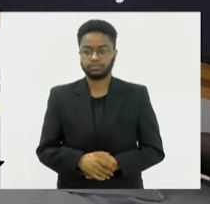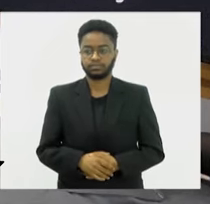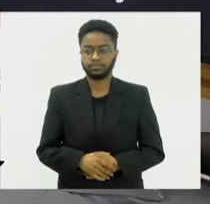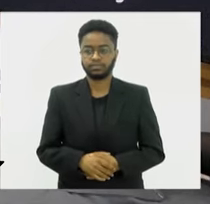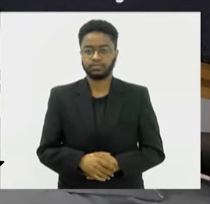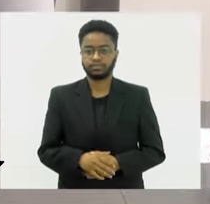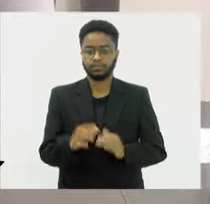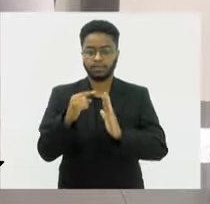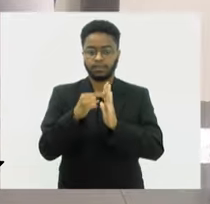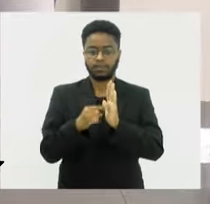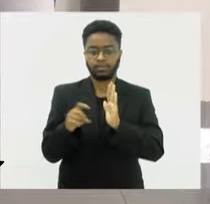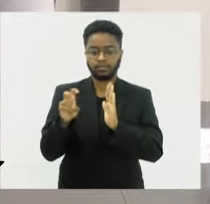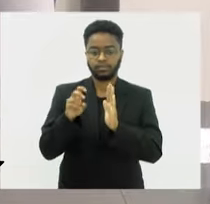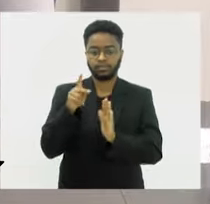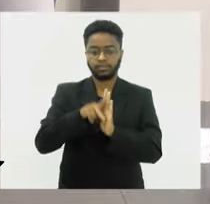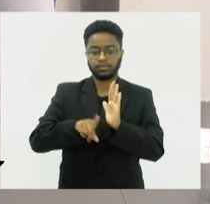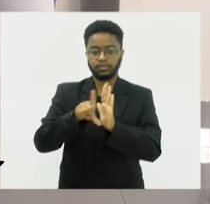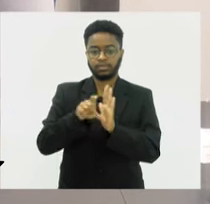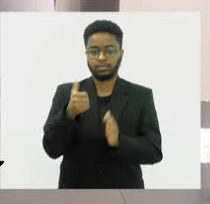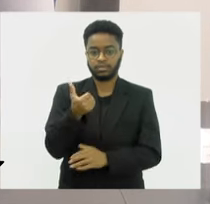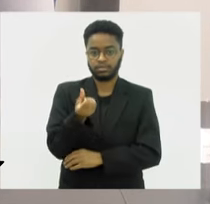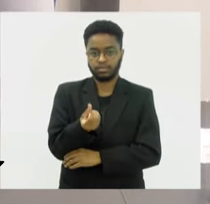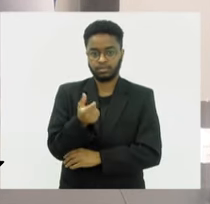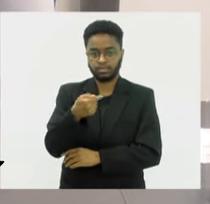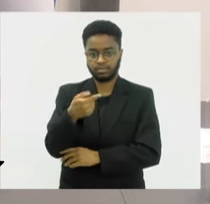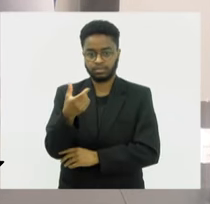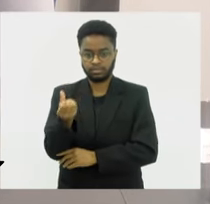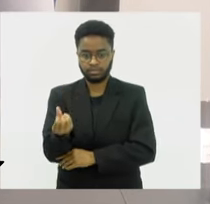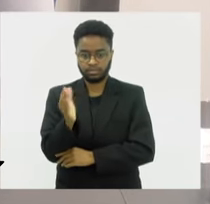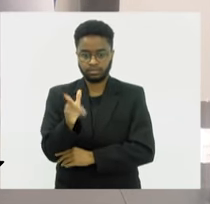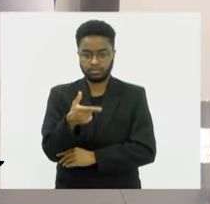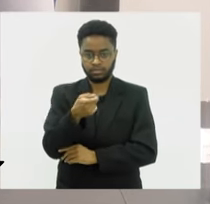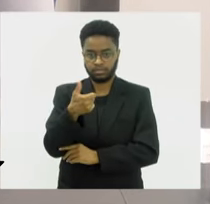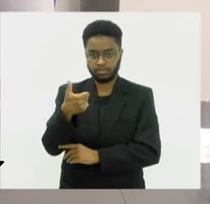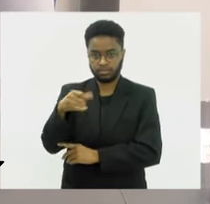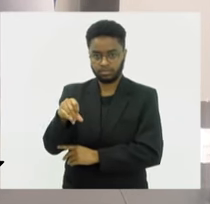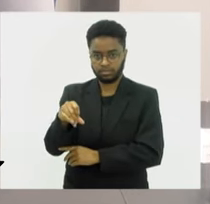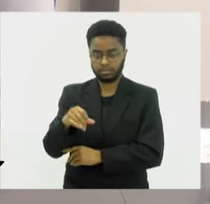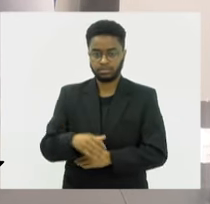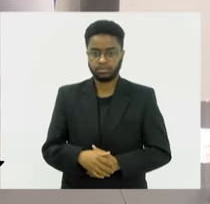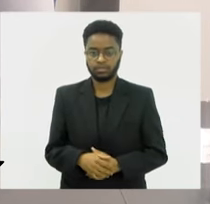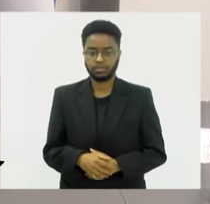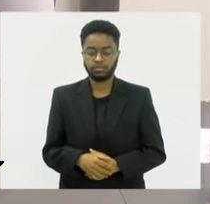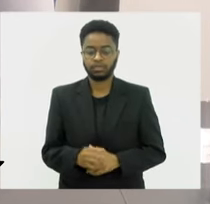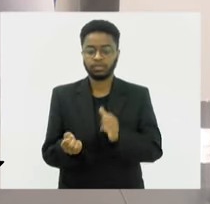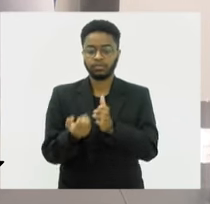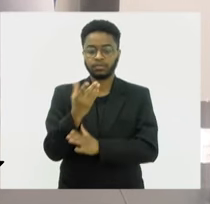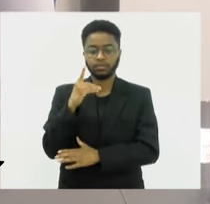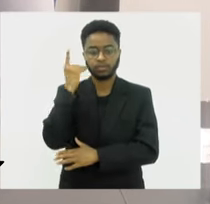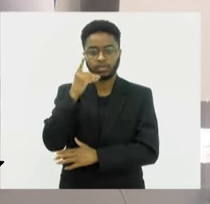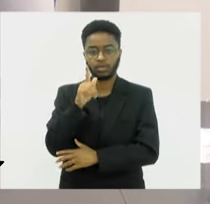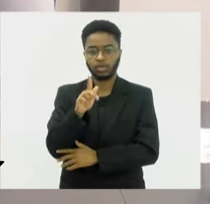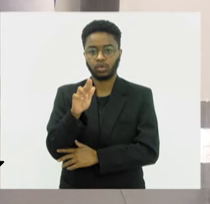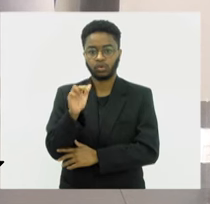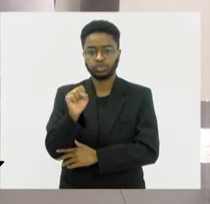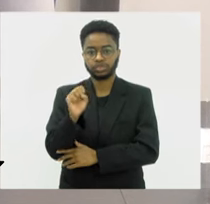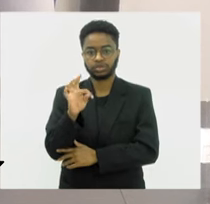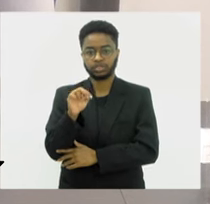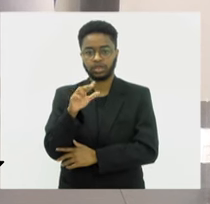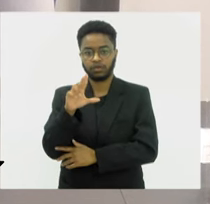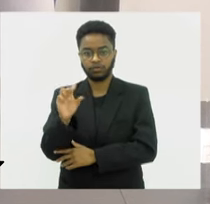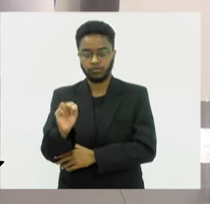pergunta. Item 5 da pauta. Projeto de lei 1676 de 2019. De autoria do deputado Gustavo Tutuca, que